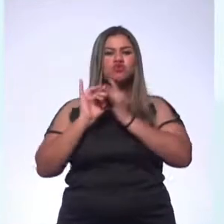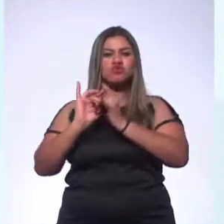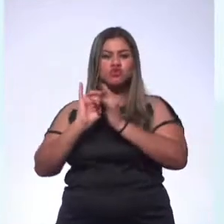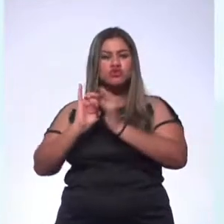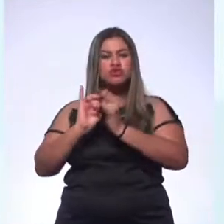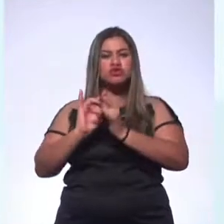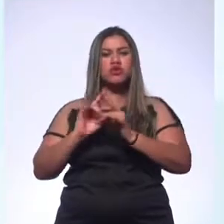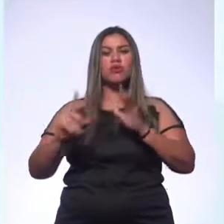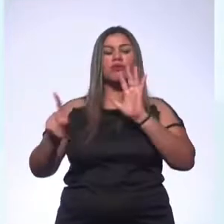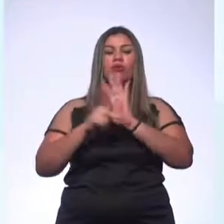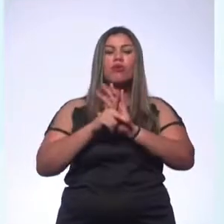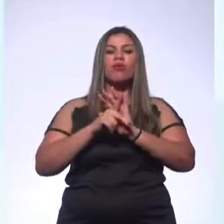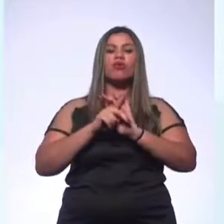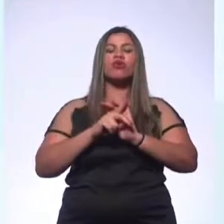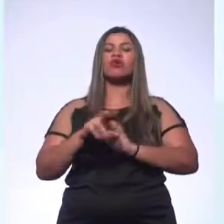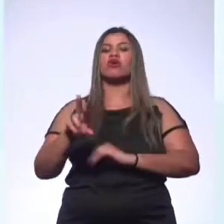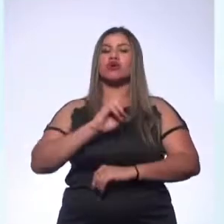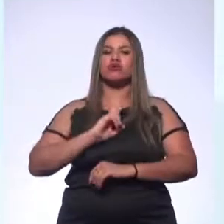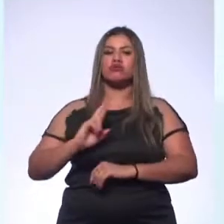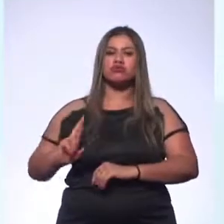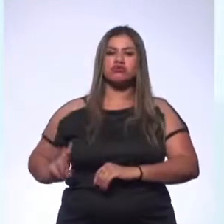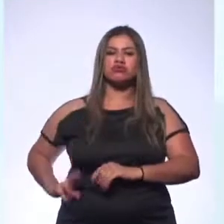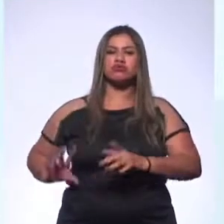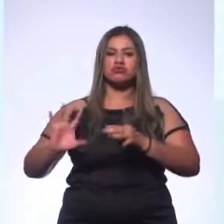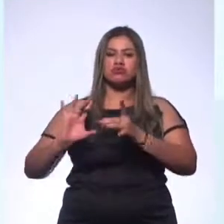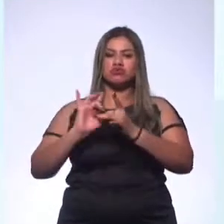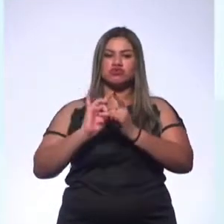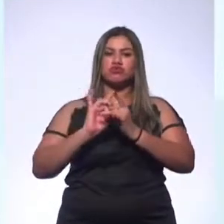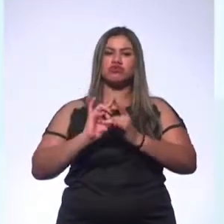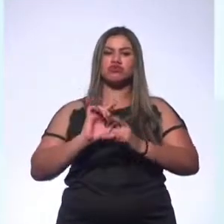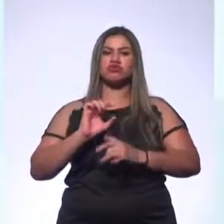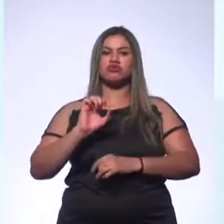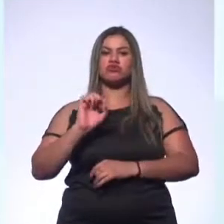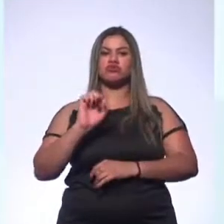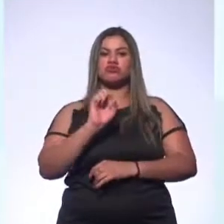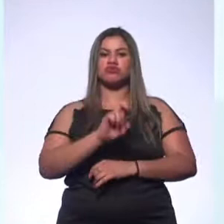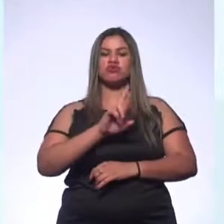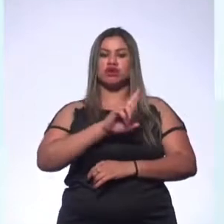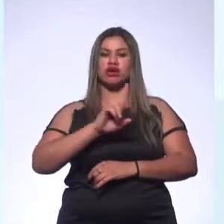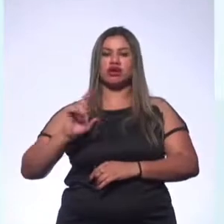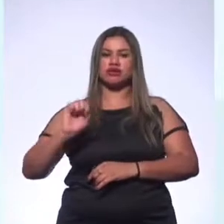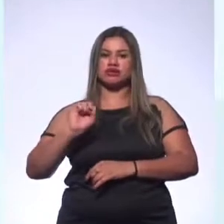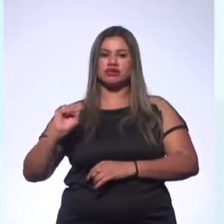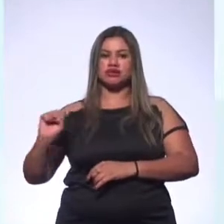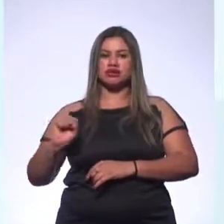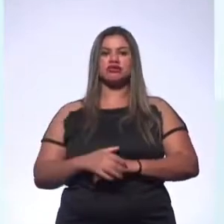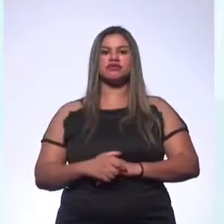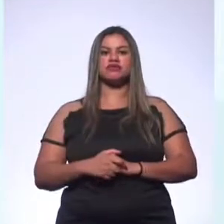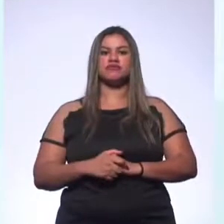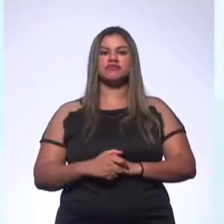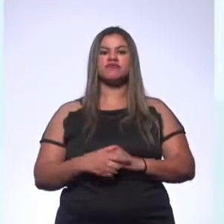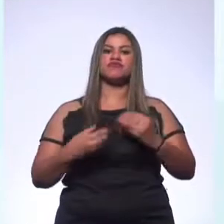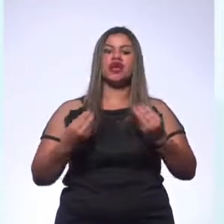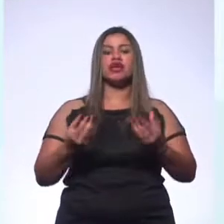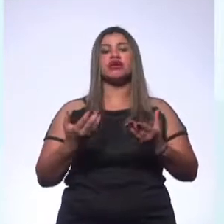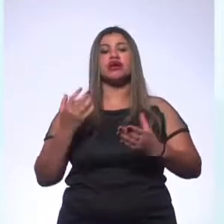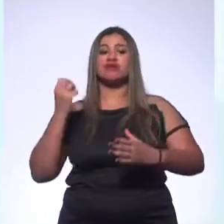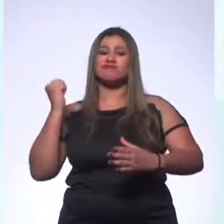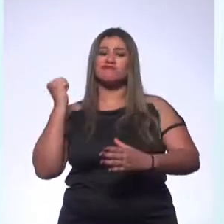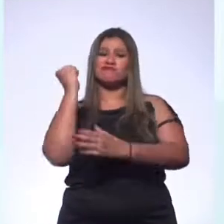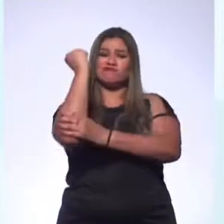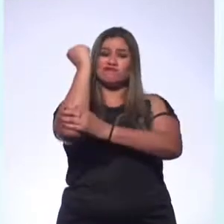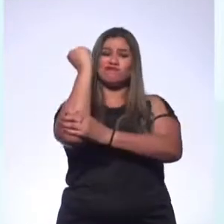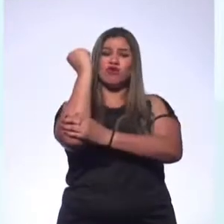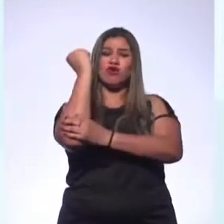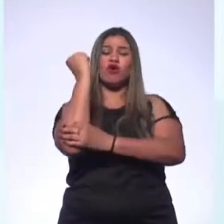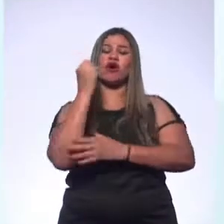parte da República da União Soviética. Então, vê que a questão do comunismo, né,